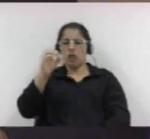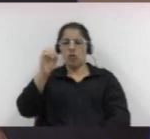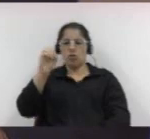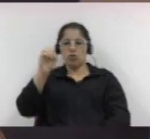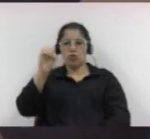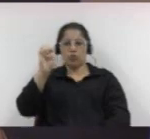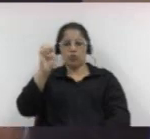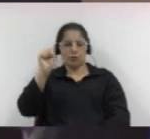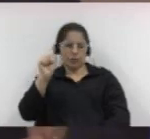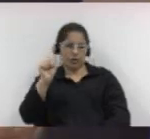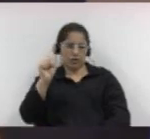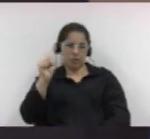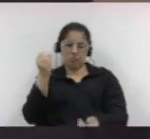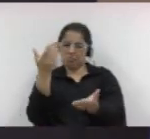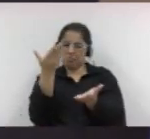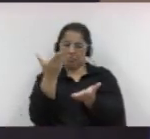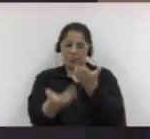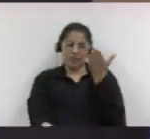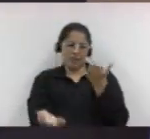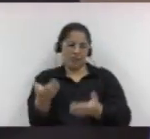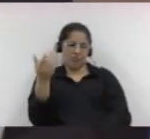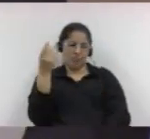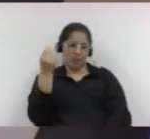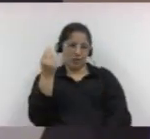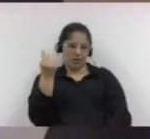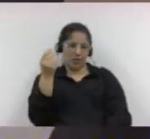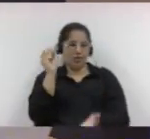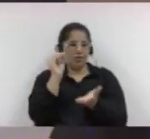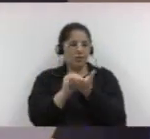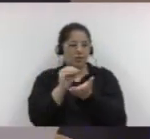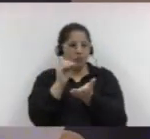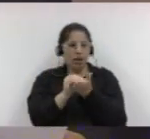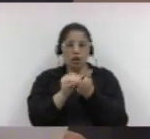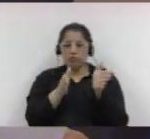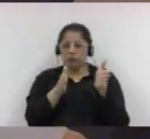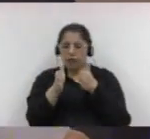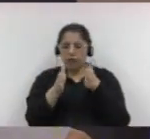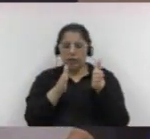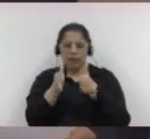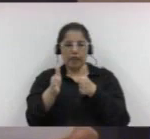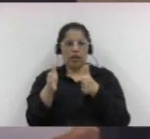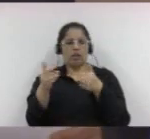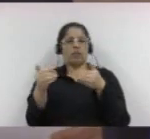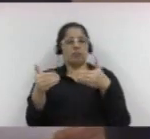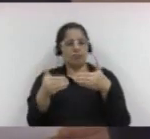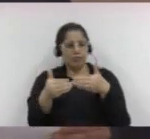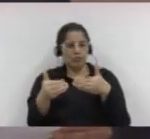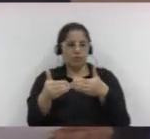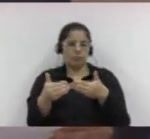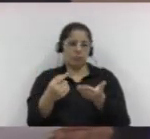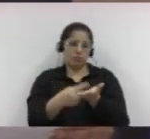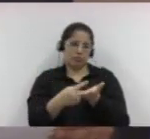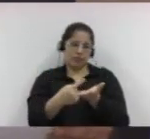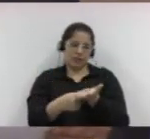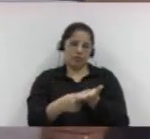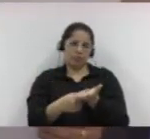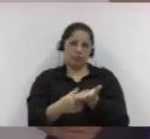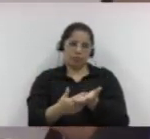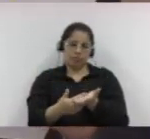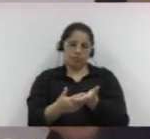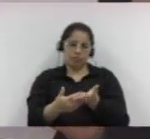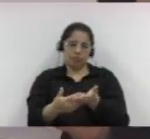vontade até de chorar, porque não tem um acesso de acordo. Então fica aqui esse